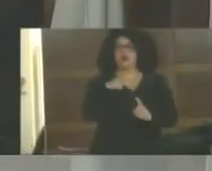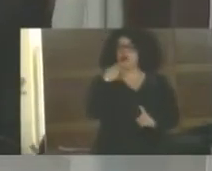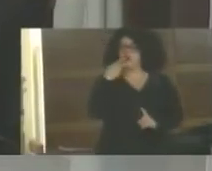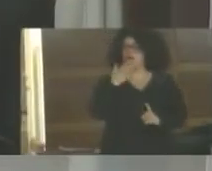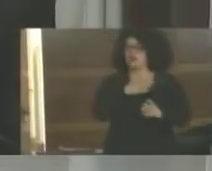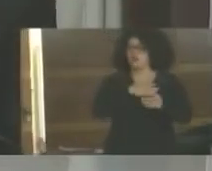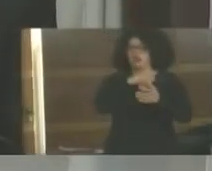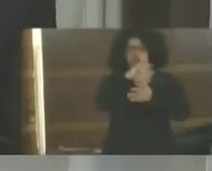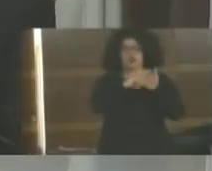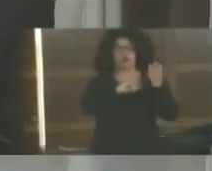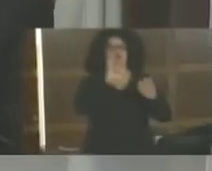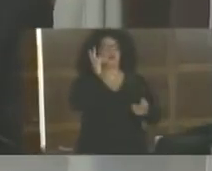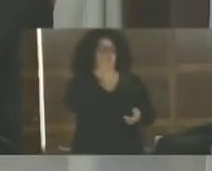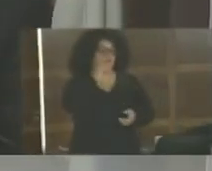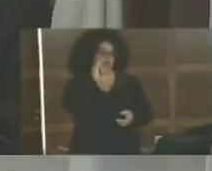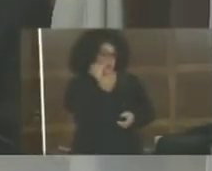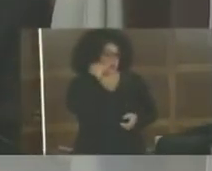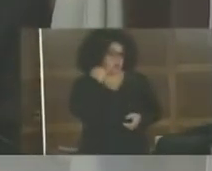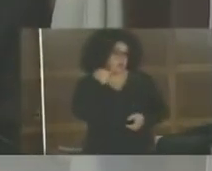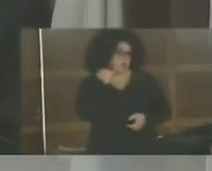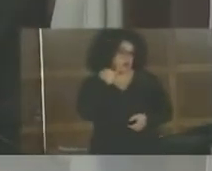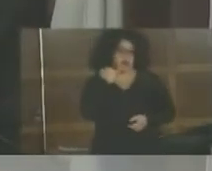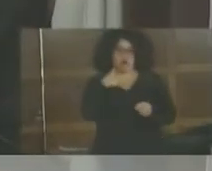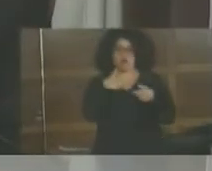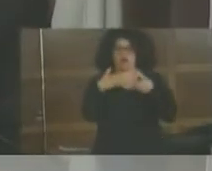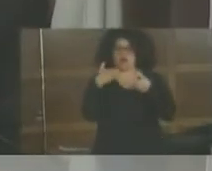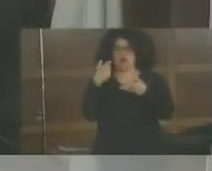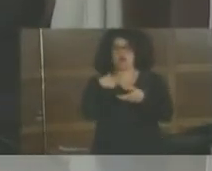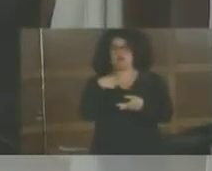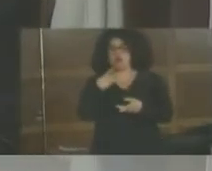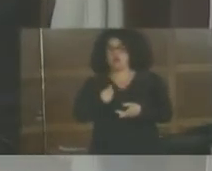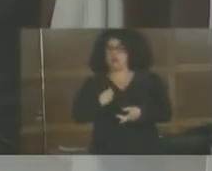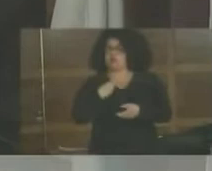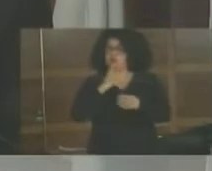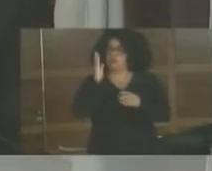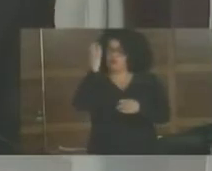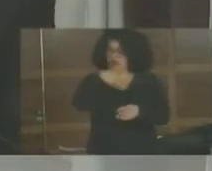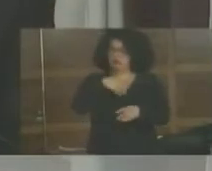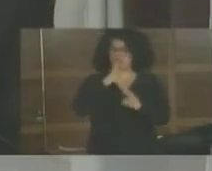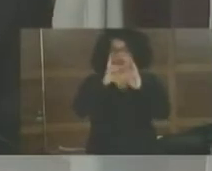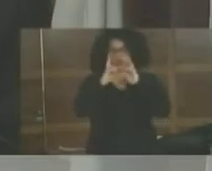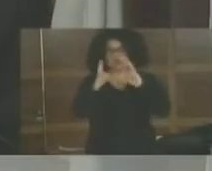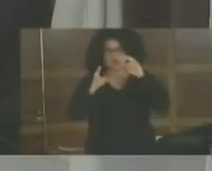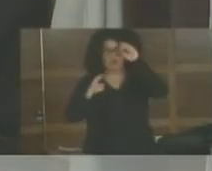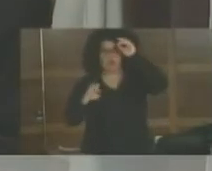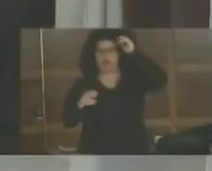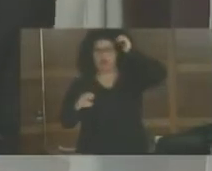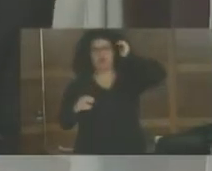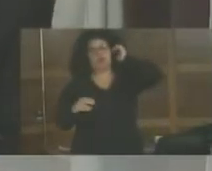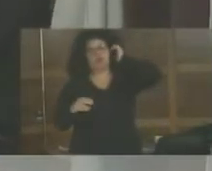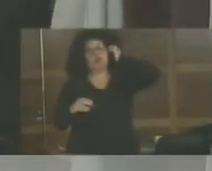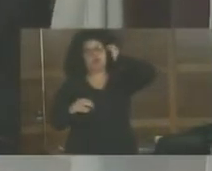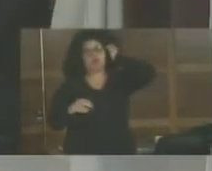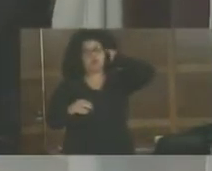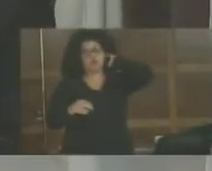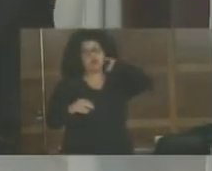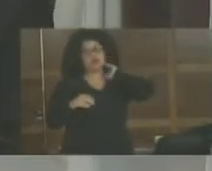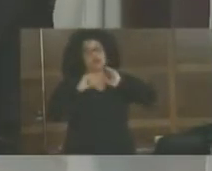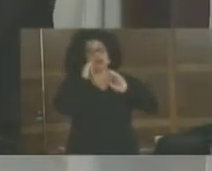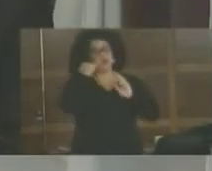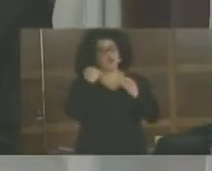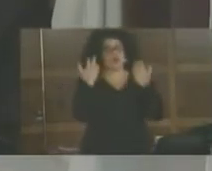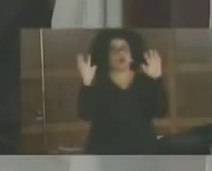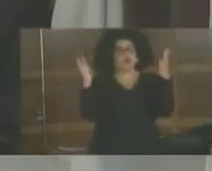indicação da vereadora Jane. Ele me fez o convite, estive presente, e isso mostra que essa casa está trabalhando. E parabéns, Jane, pela